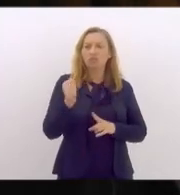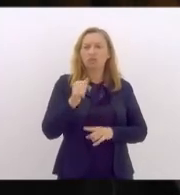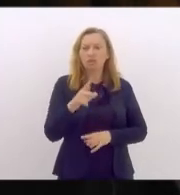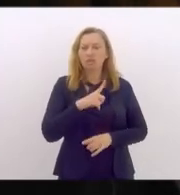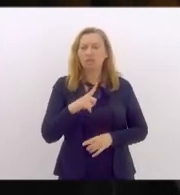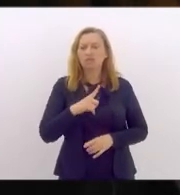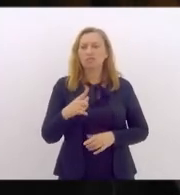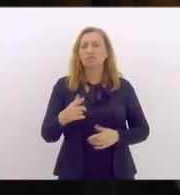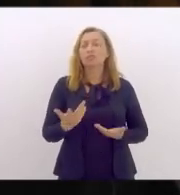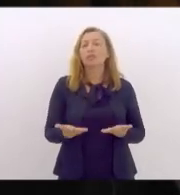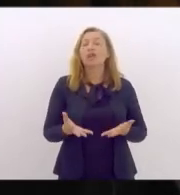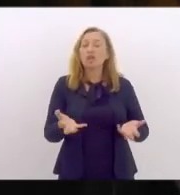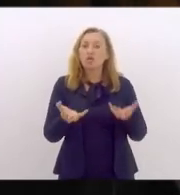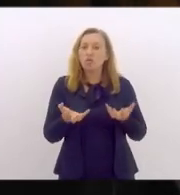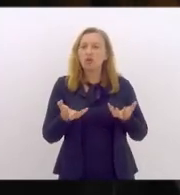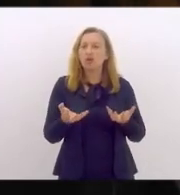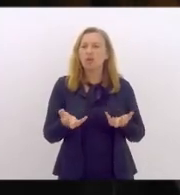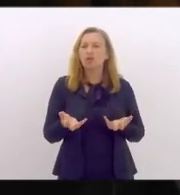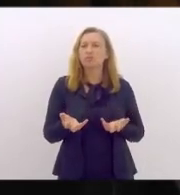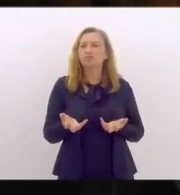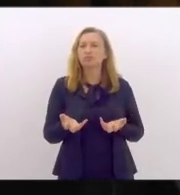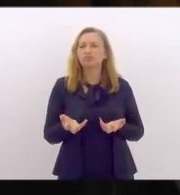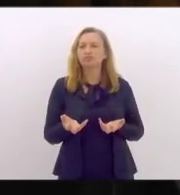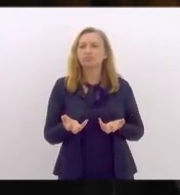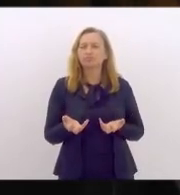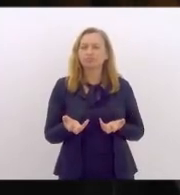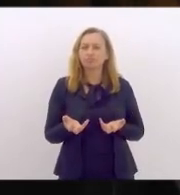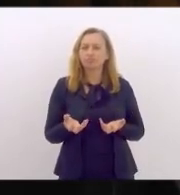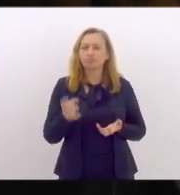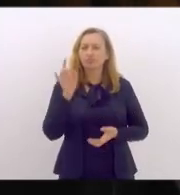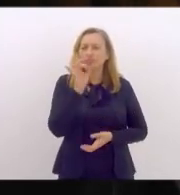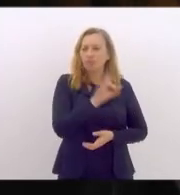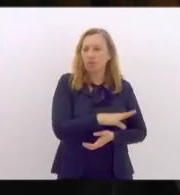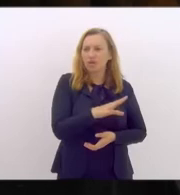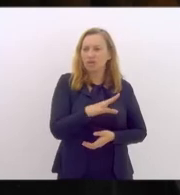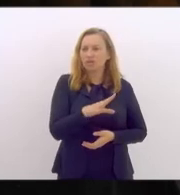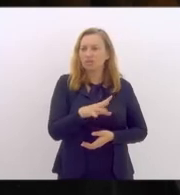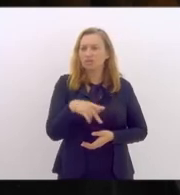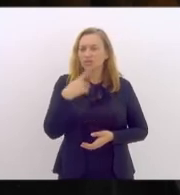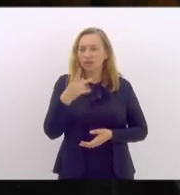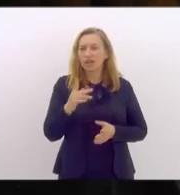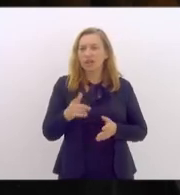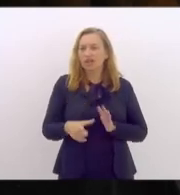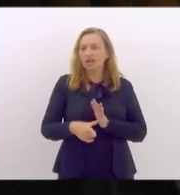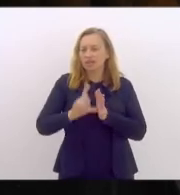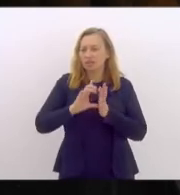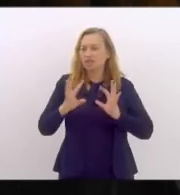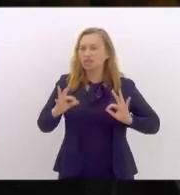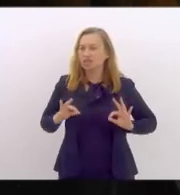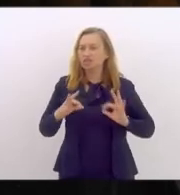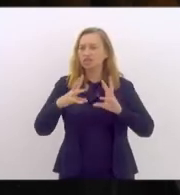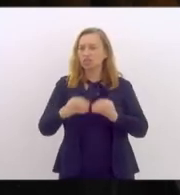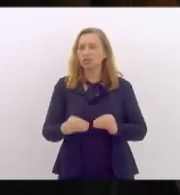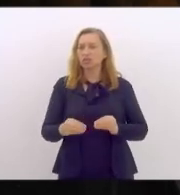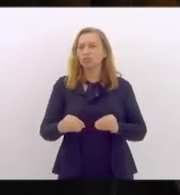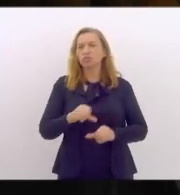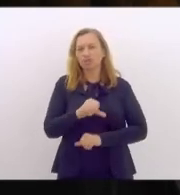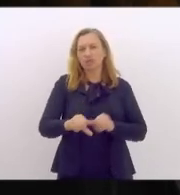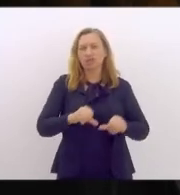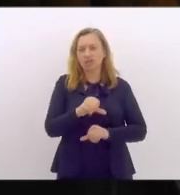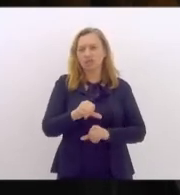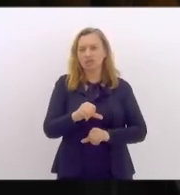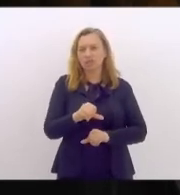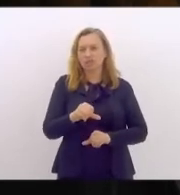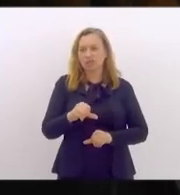e eu quero deixar nessa última sessão antes dessa mudança do poder